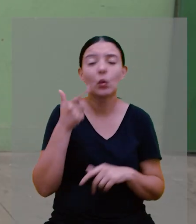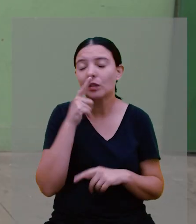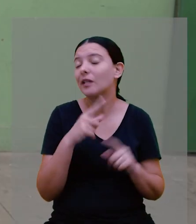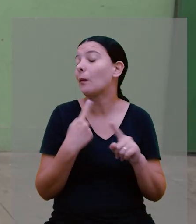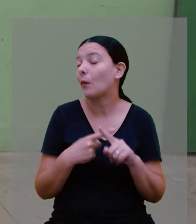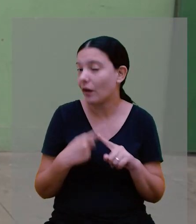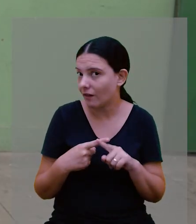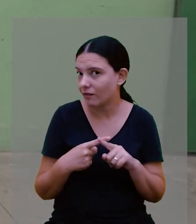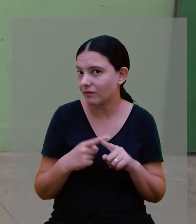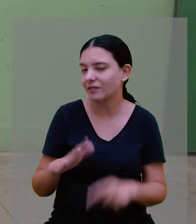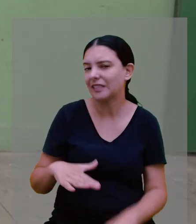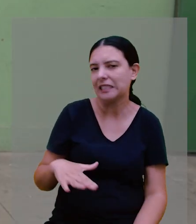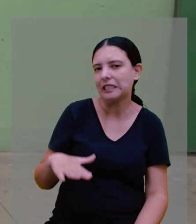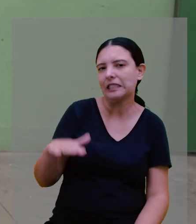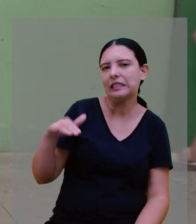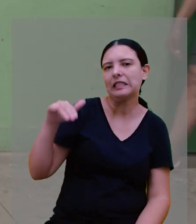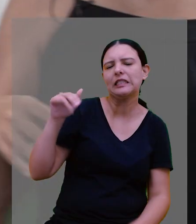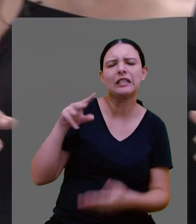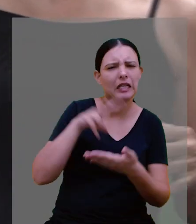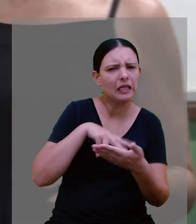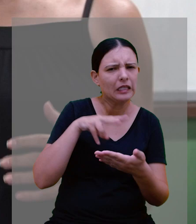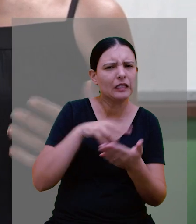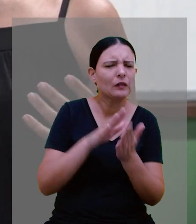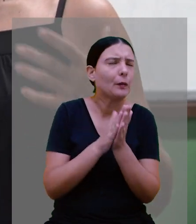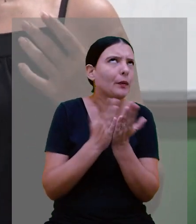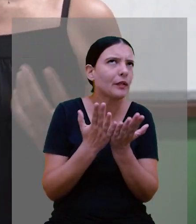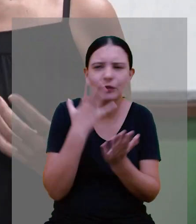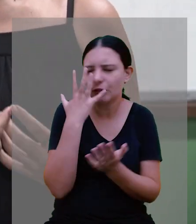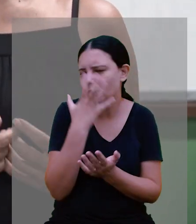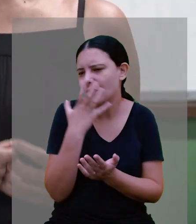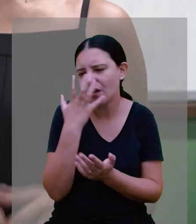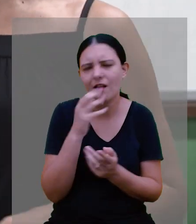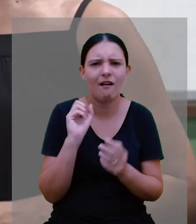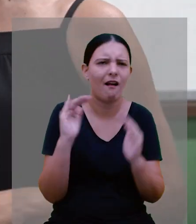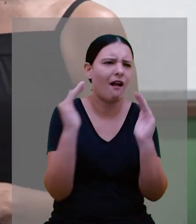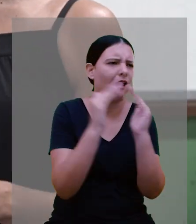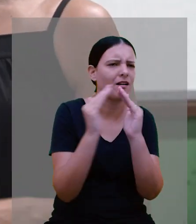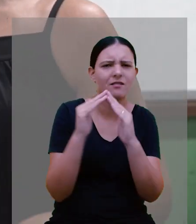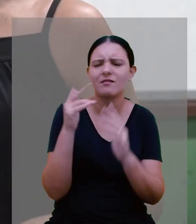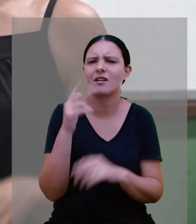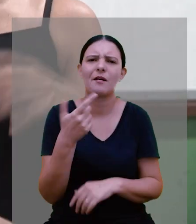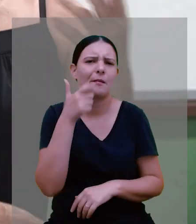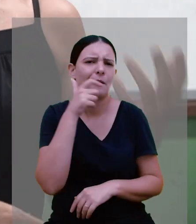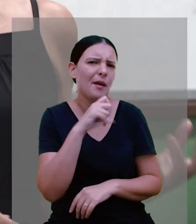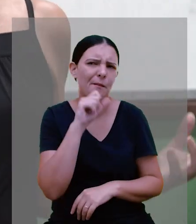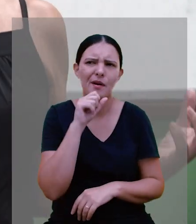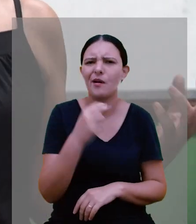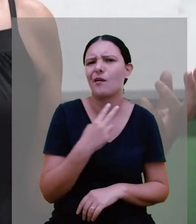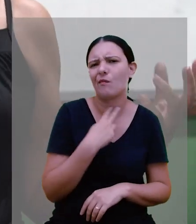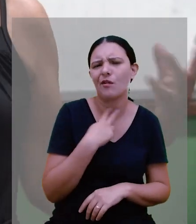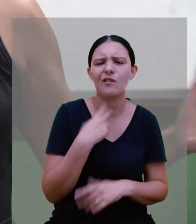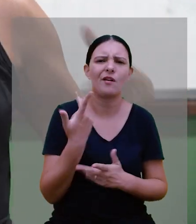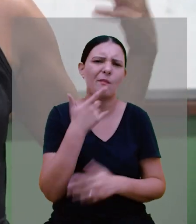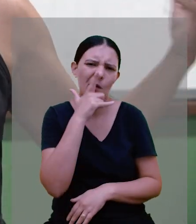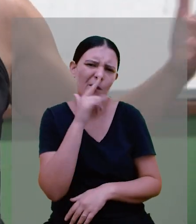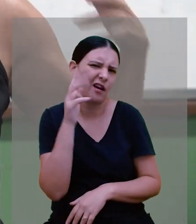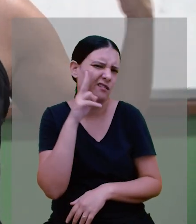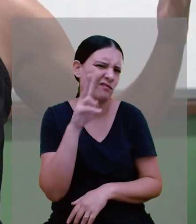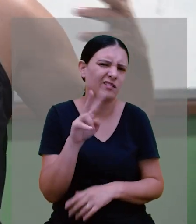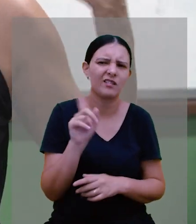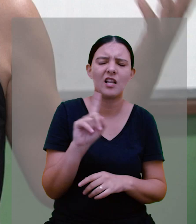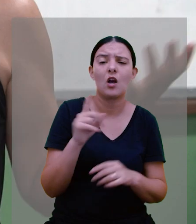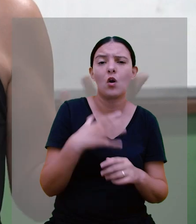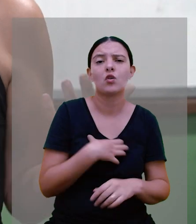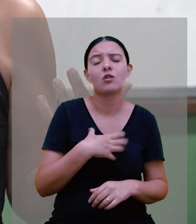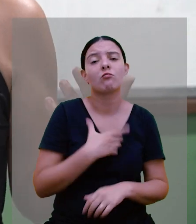desde criança eu era muito apaixonada por livro. E tudo que eu não via na minha casa, tudo que minha mãe não podia ser, tudo que meu pai não podia ser, eu via em outros